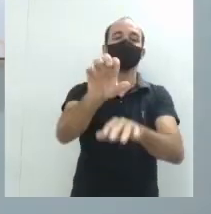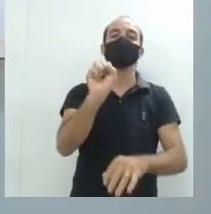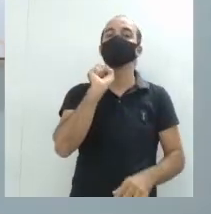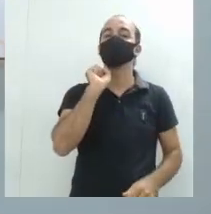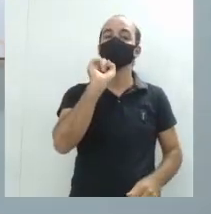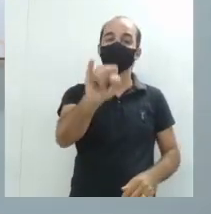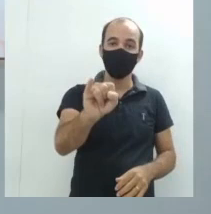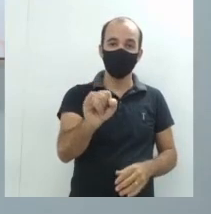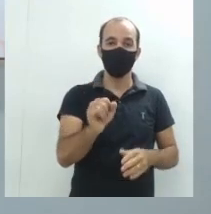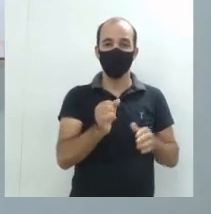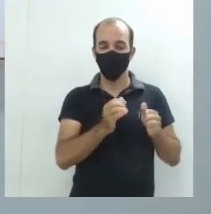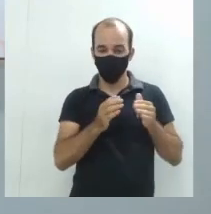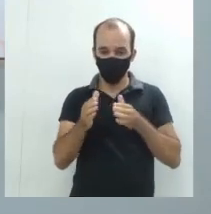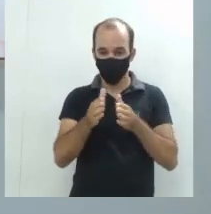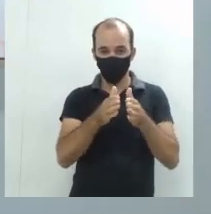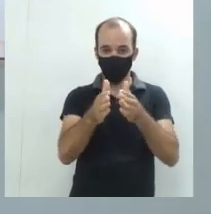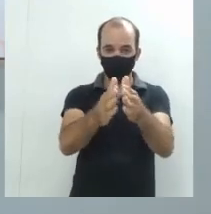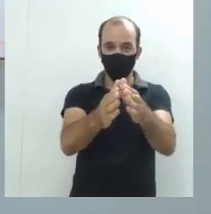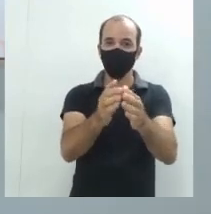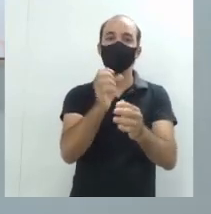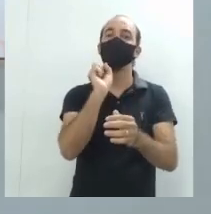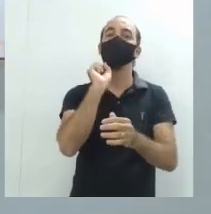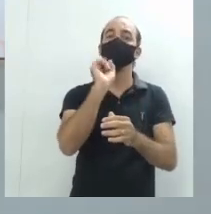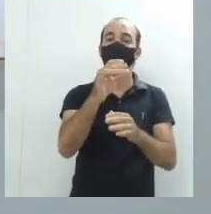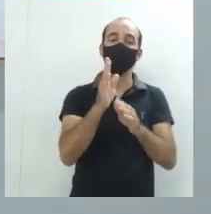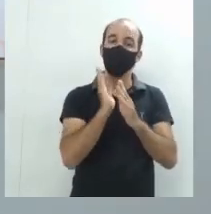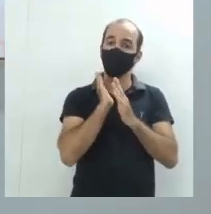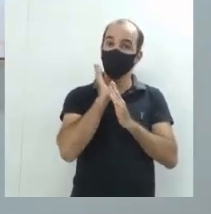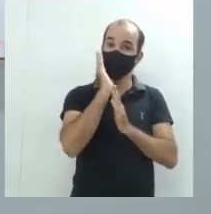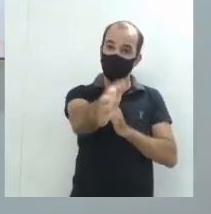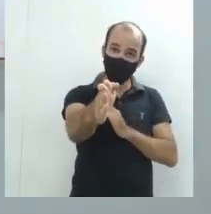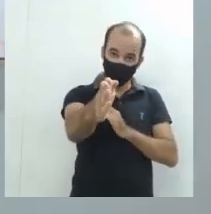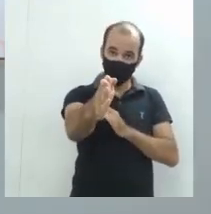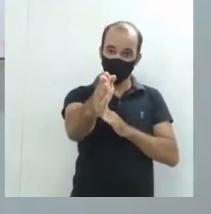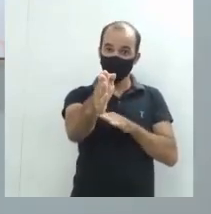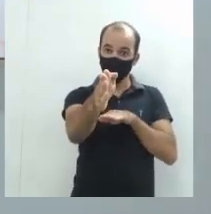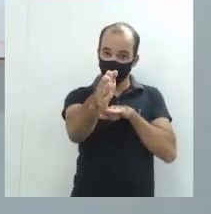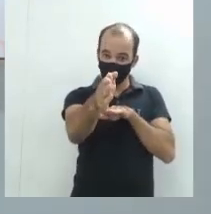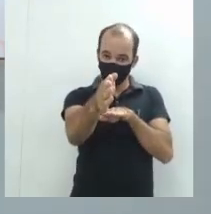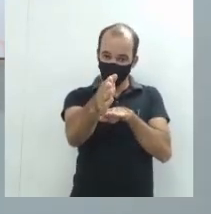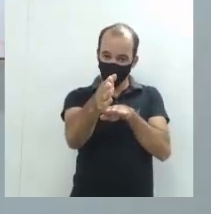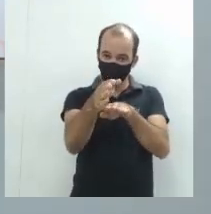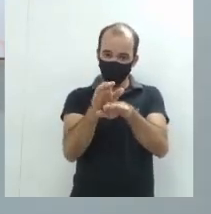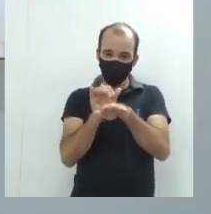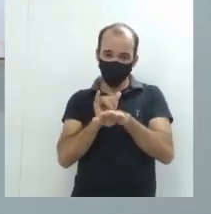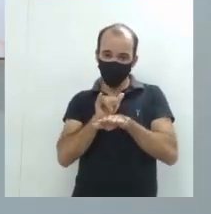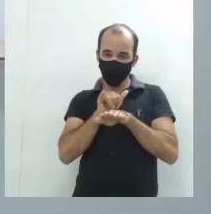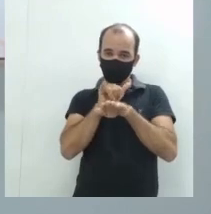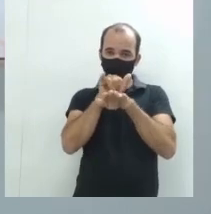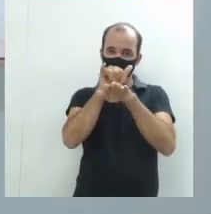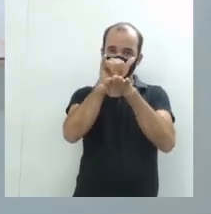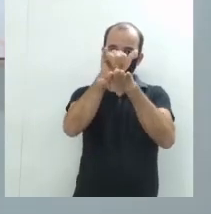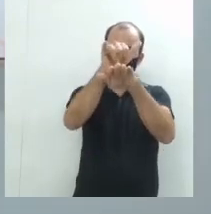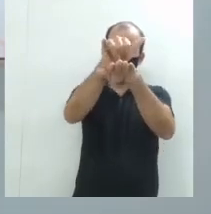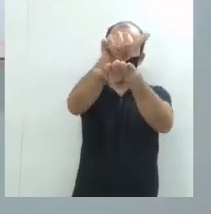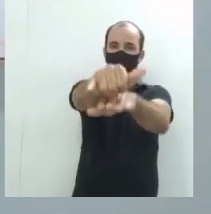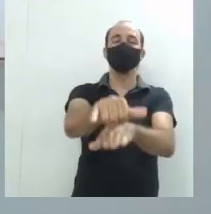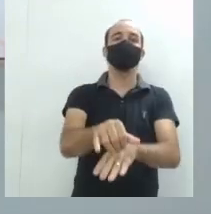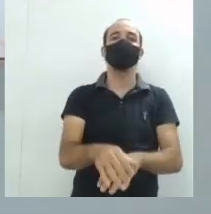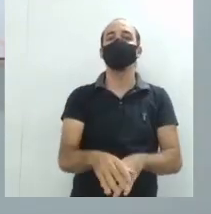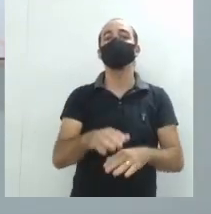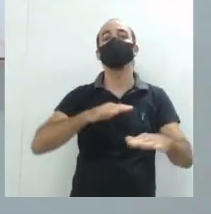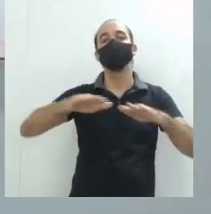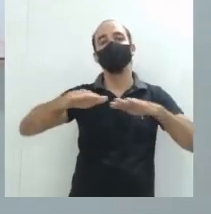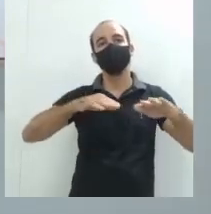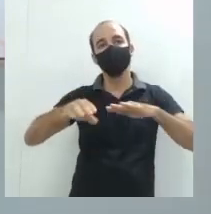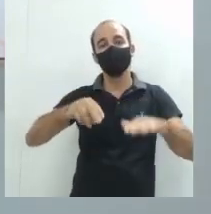a trajetória for retilínea, se ele seguir no movimento MR, chamado